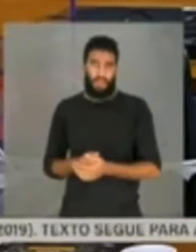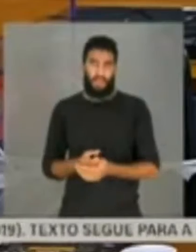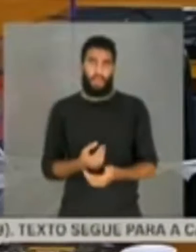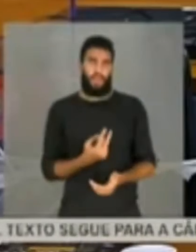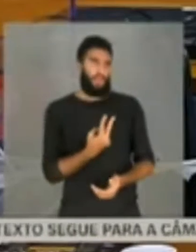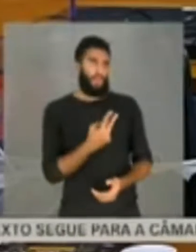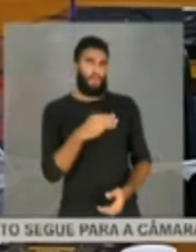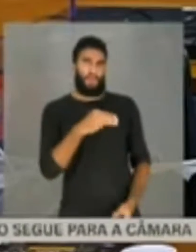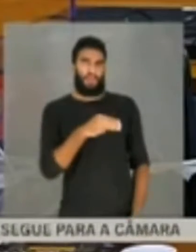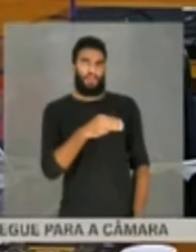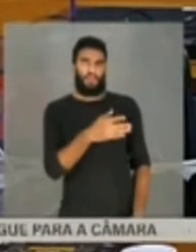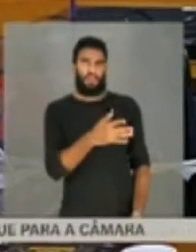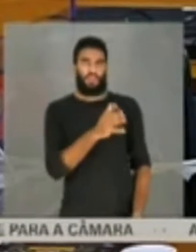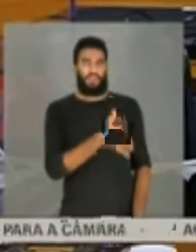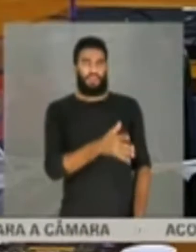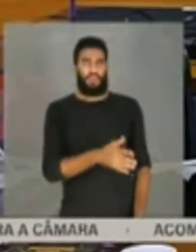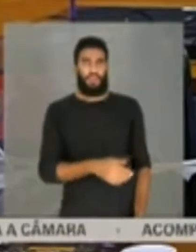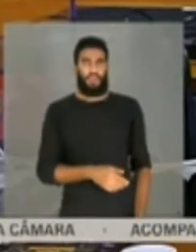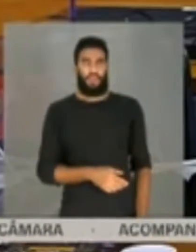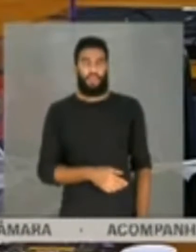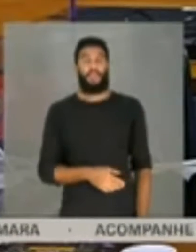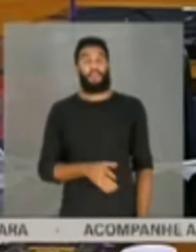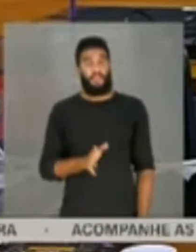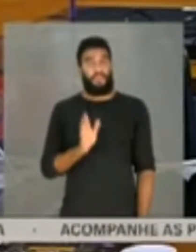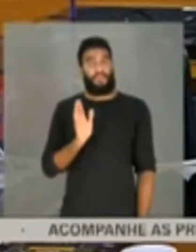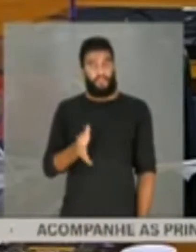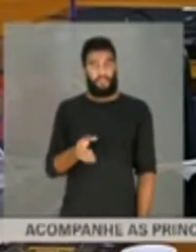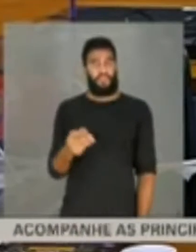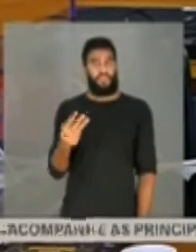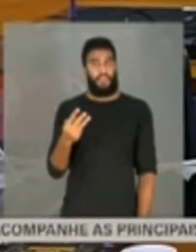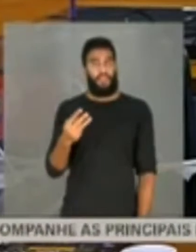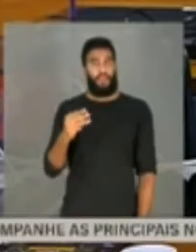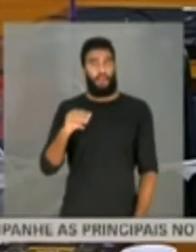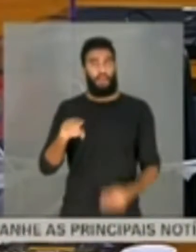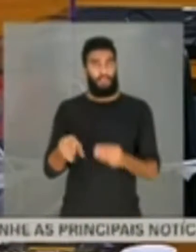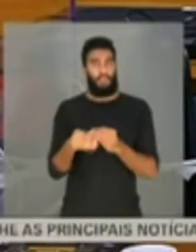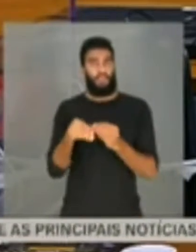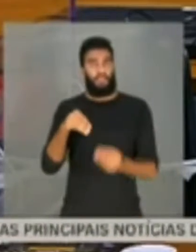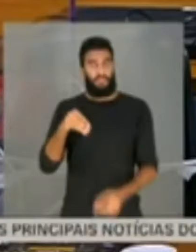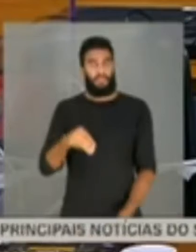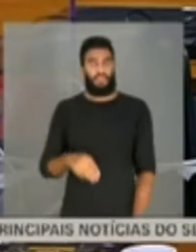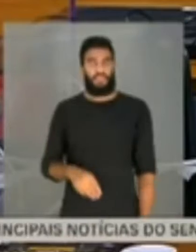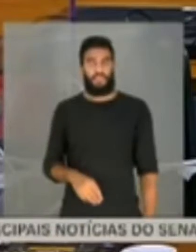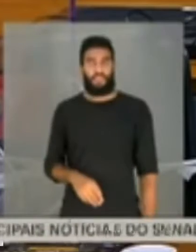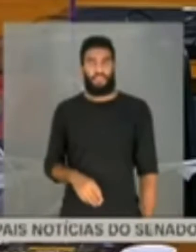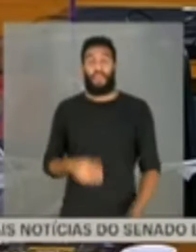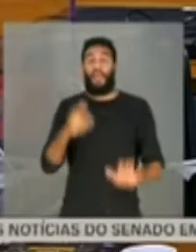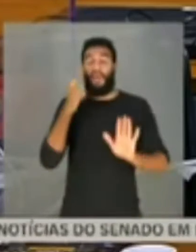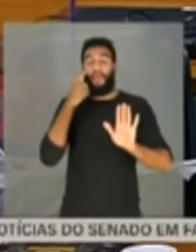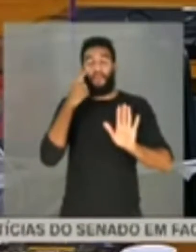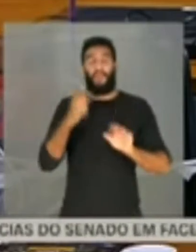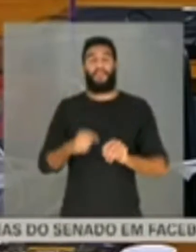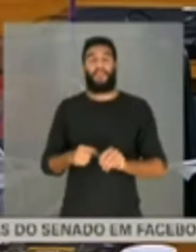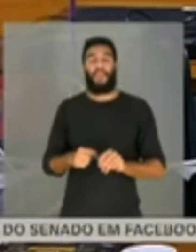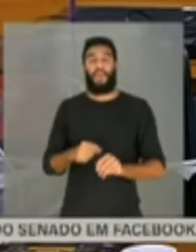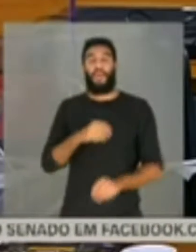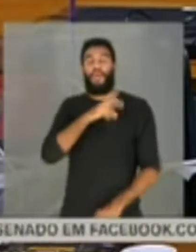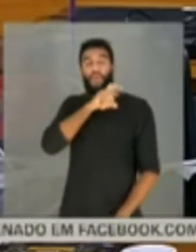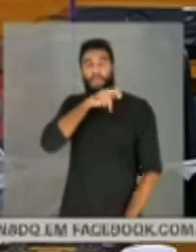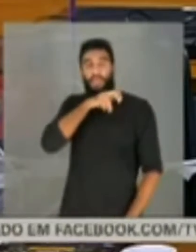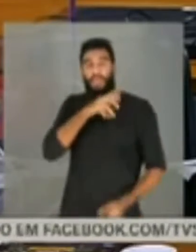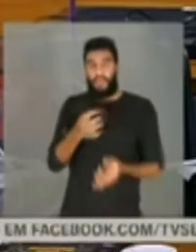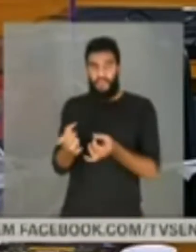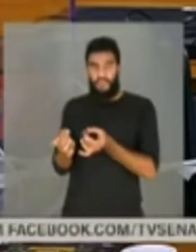tempo. minutos, presidente, para Perfeito. início da Esse é o sessão. terceiro minuto que eu incluo. Veja, senhor presidente, veja. O Butantan vendeu